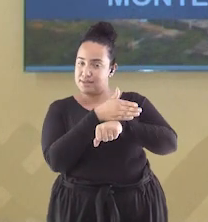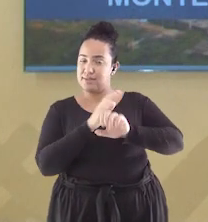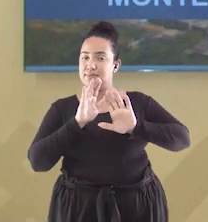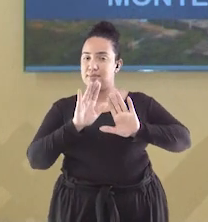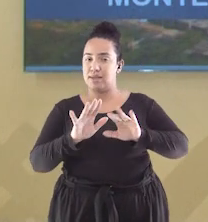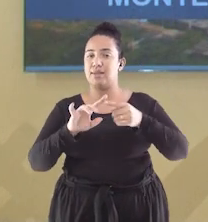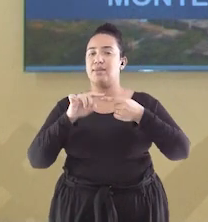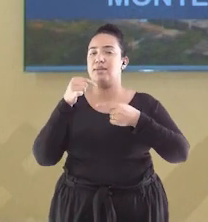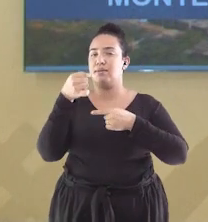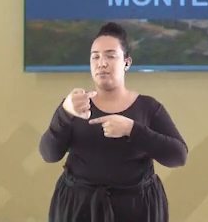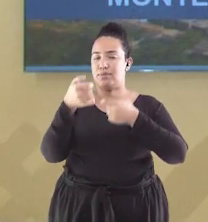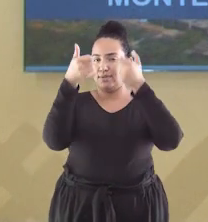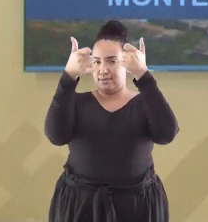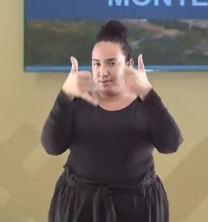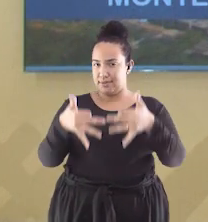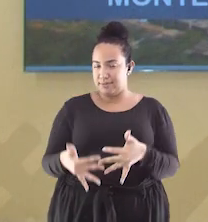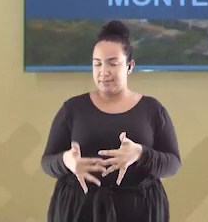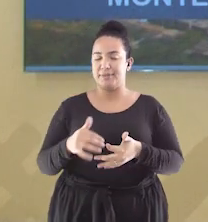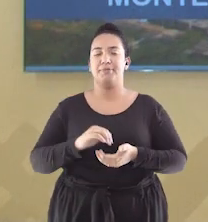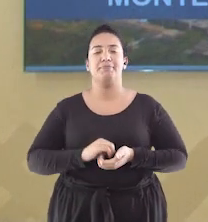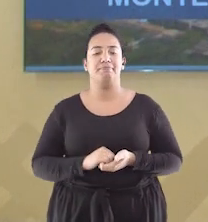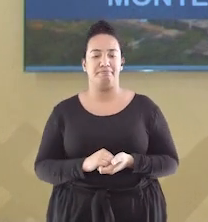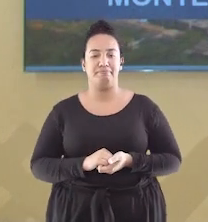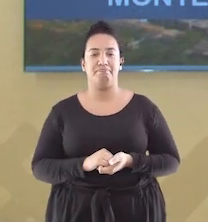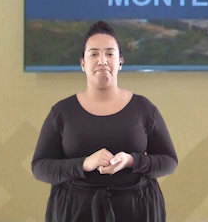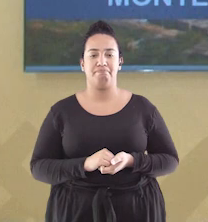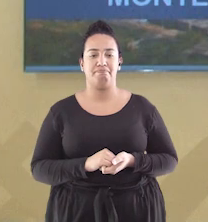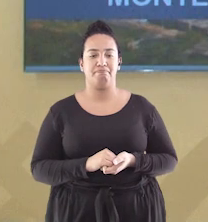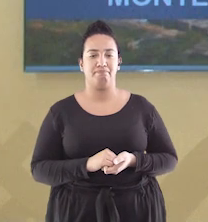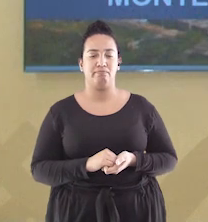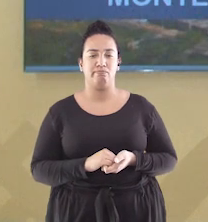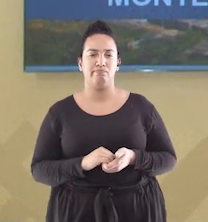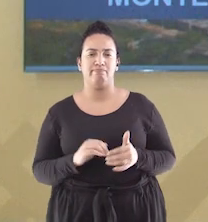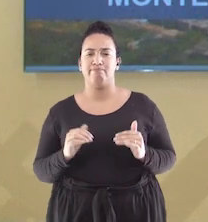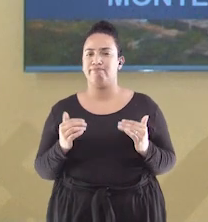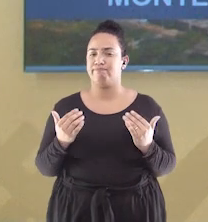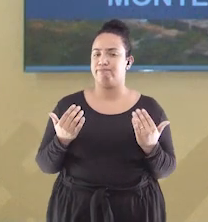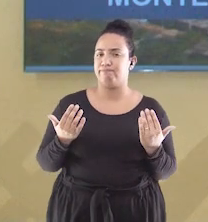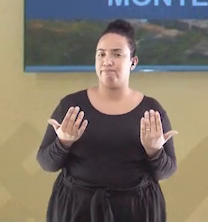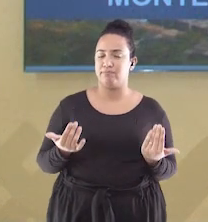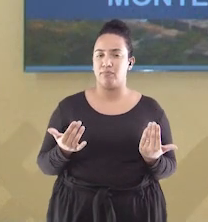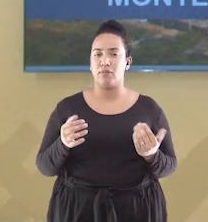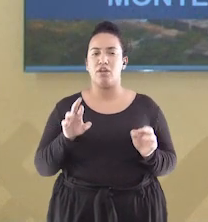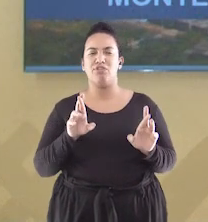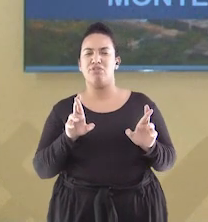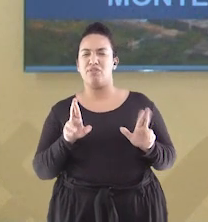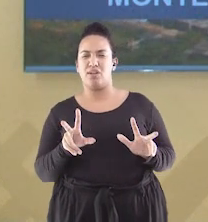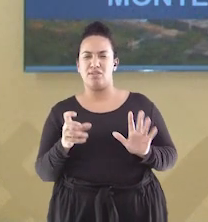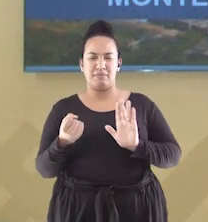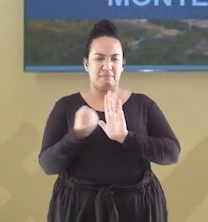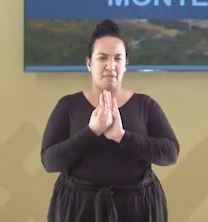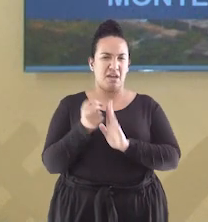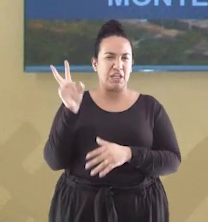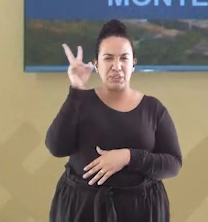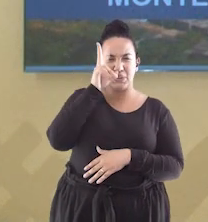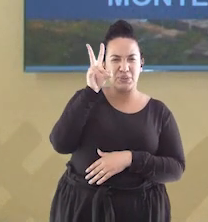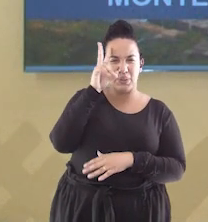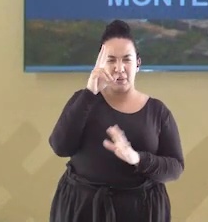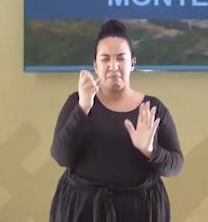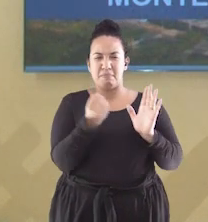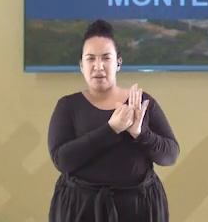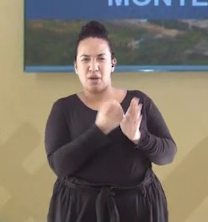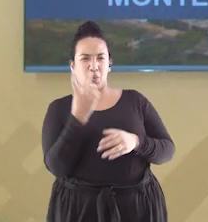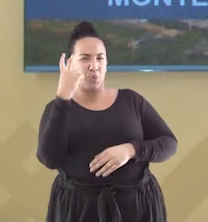eu vou contar para vocês mais para o final do programa. E afinal, qual a diferença do patrimônio histórico para o